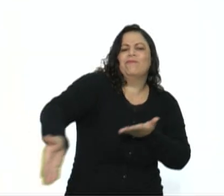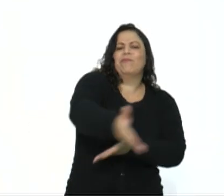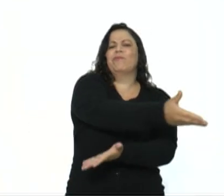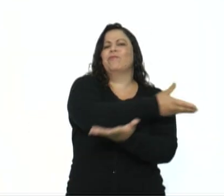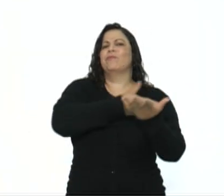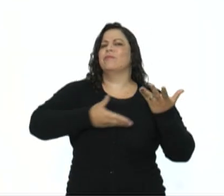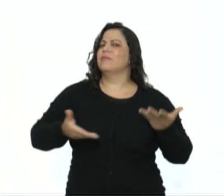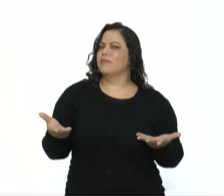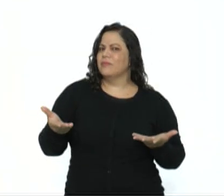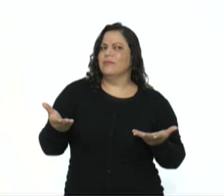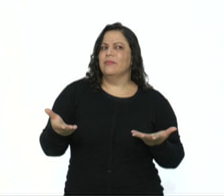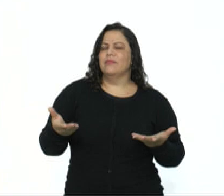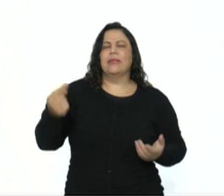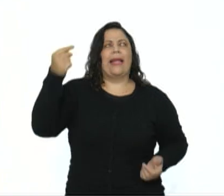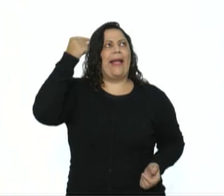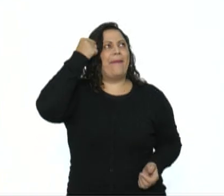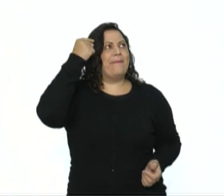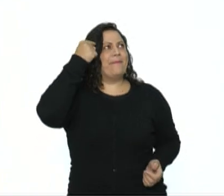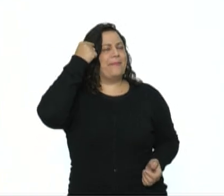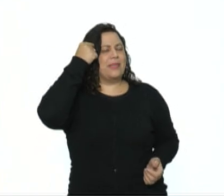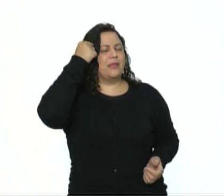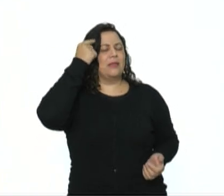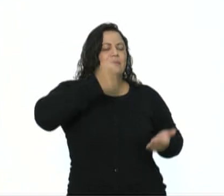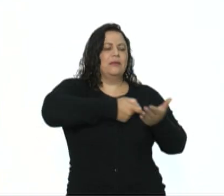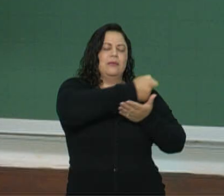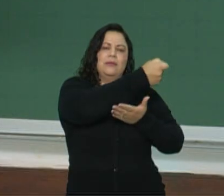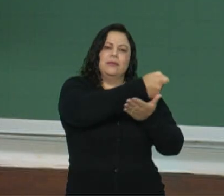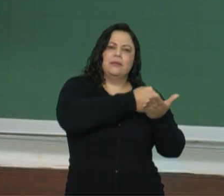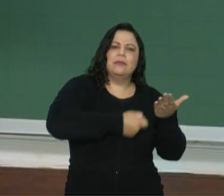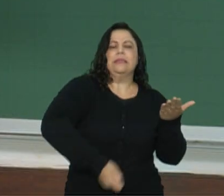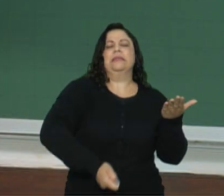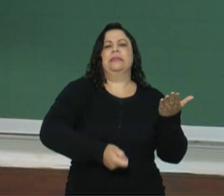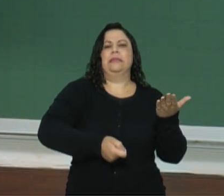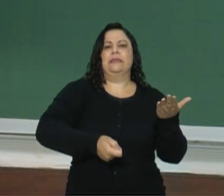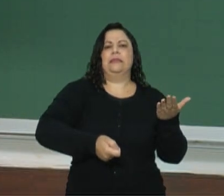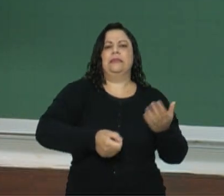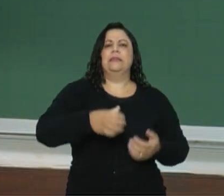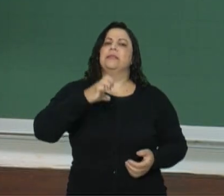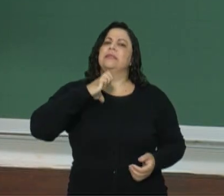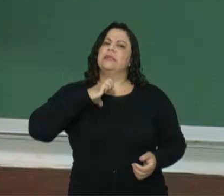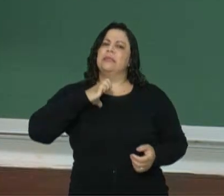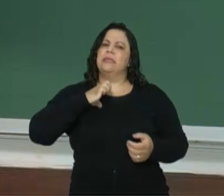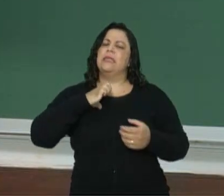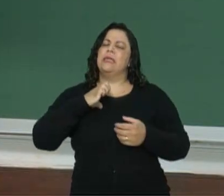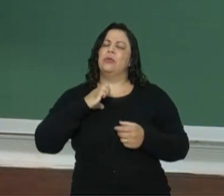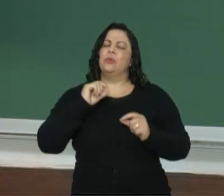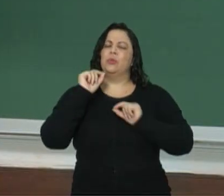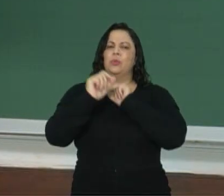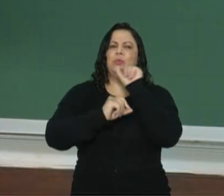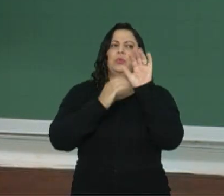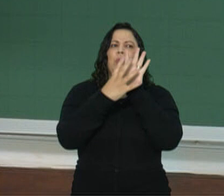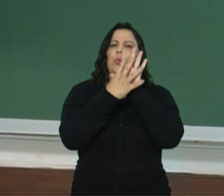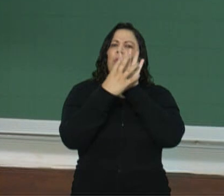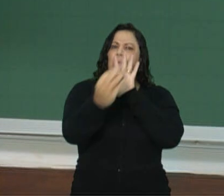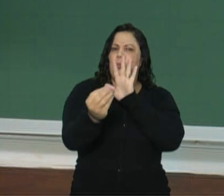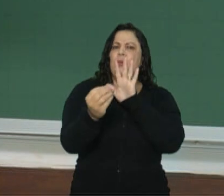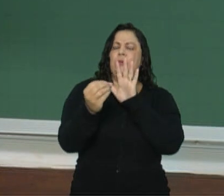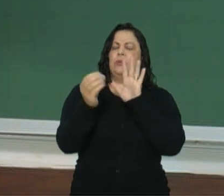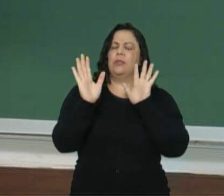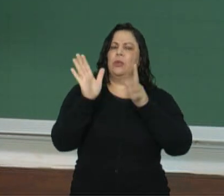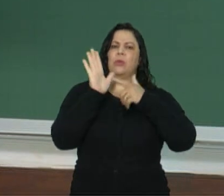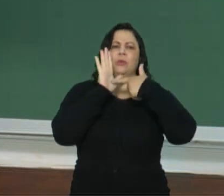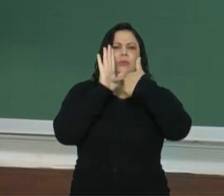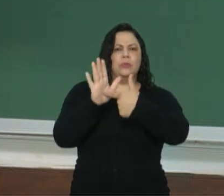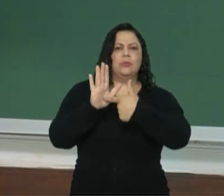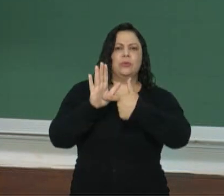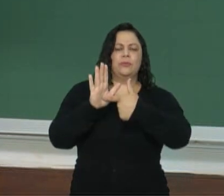aqui. Escreva uma reflexão sobre o ciclo ético Ubuntu. Então você vai pegar esse modelinho que eu mostrei para vocês, em que alguém